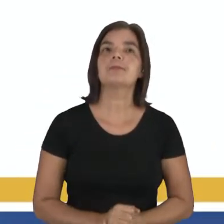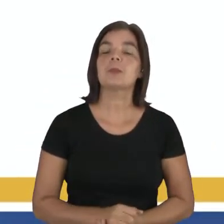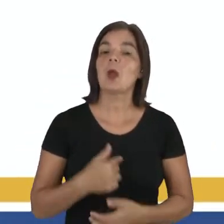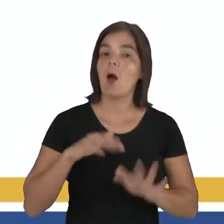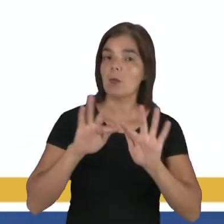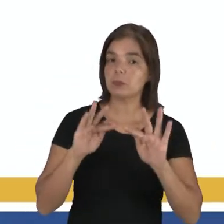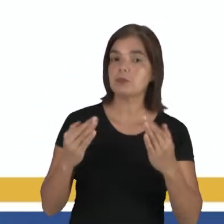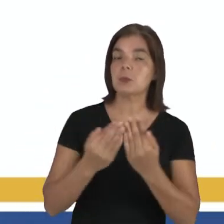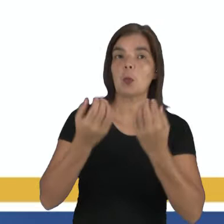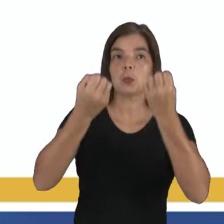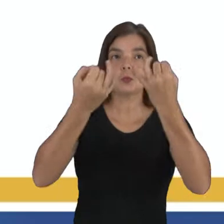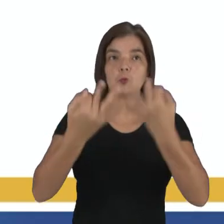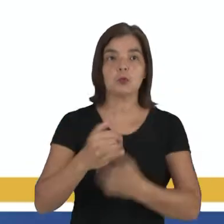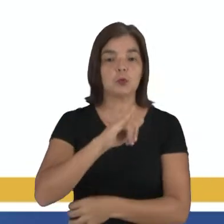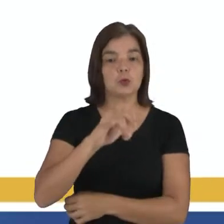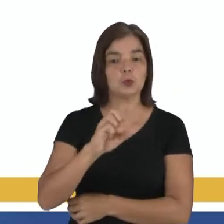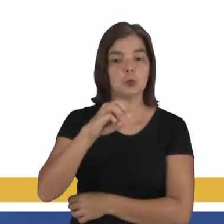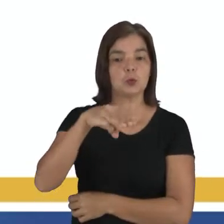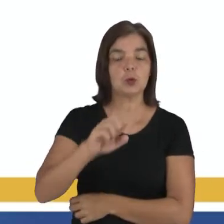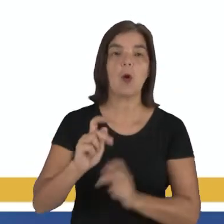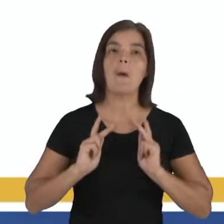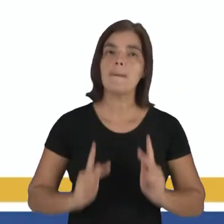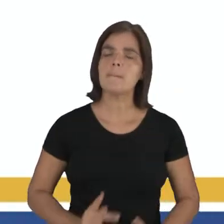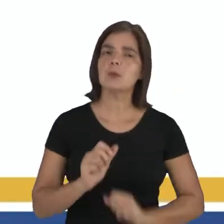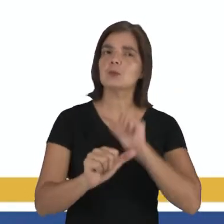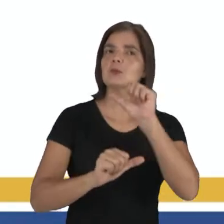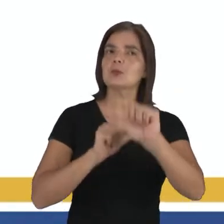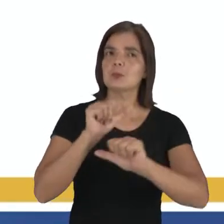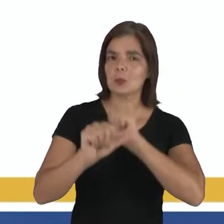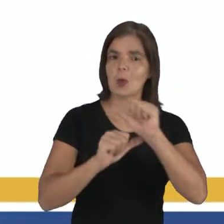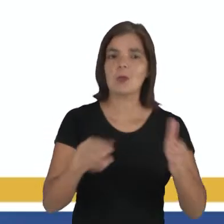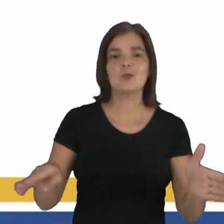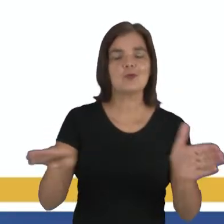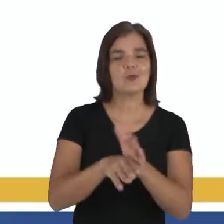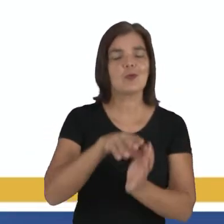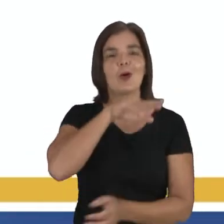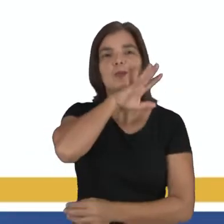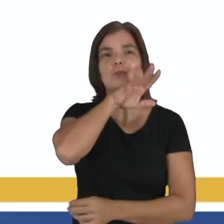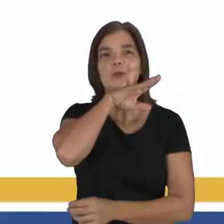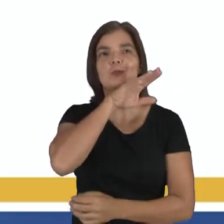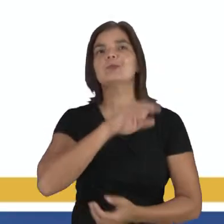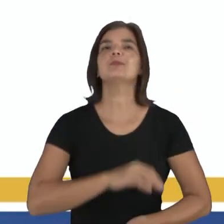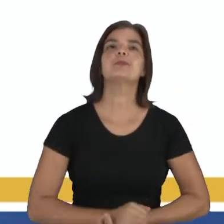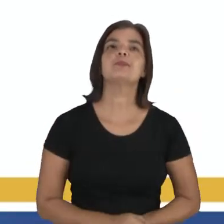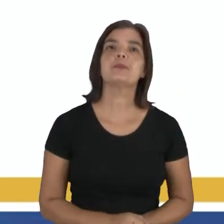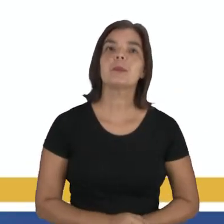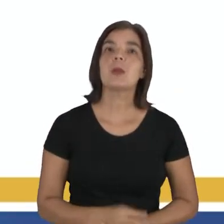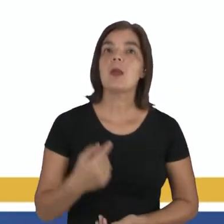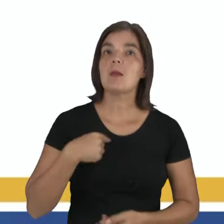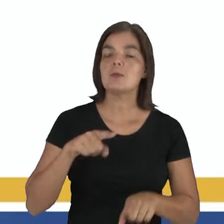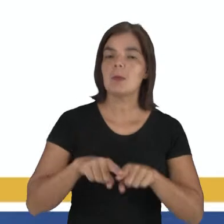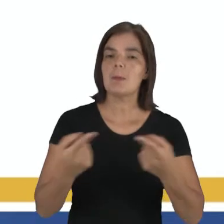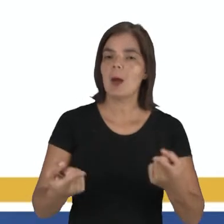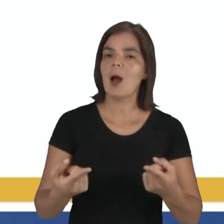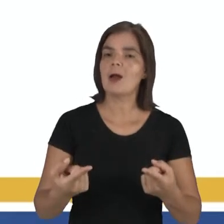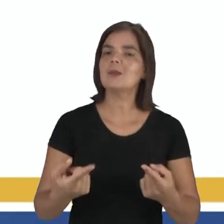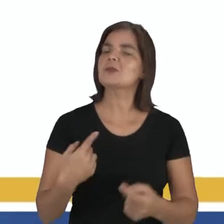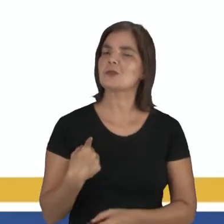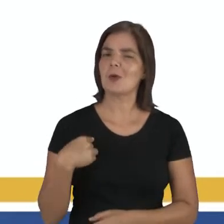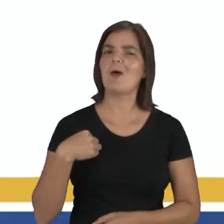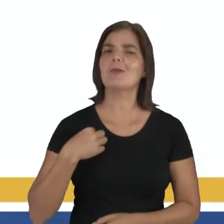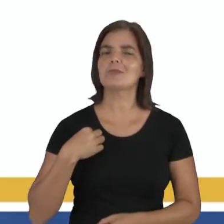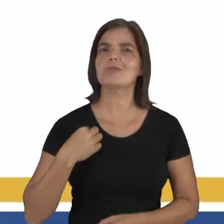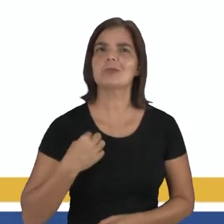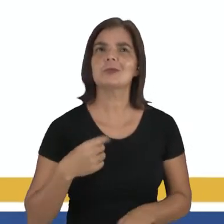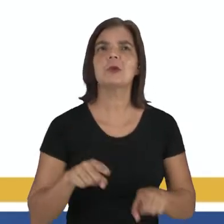a família de James, seu comportamento mudou após a chegada do animal. Ele está mais